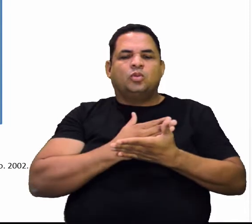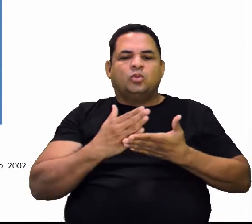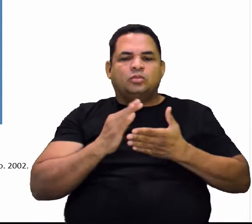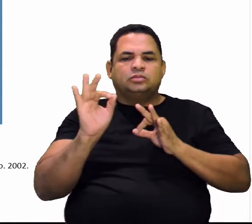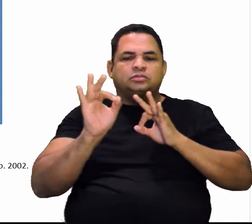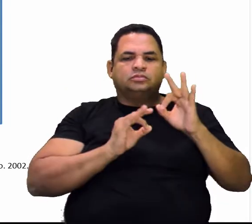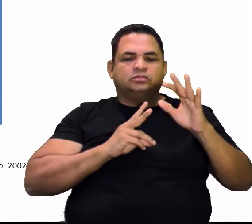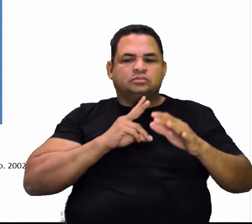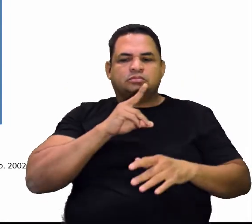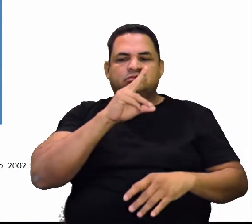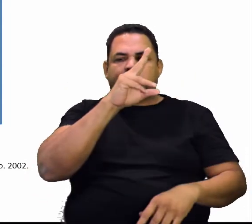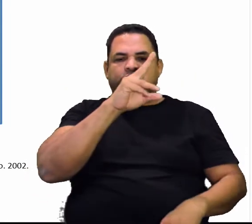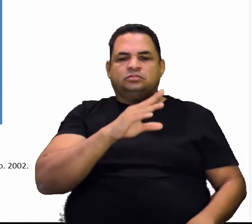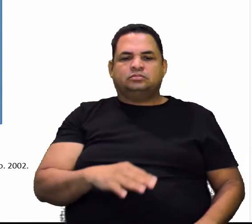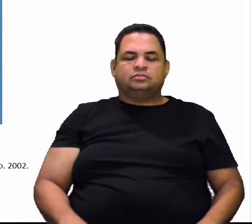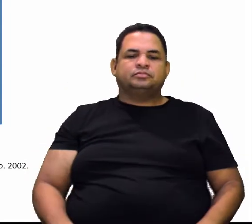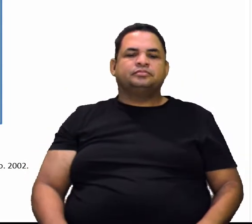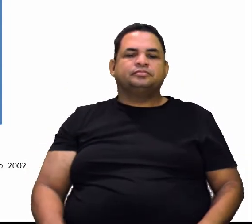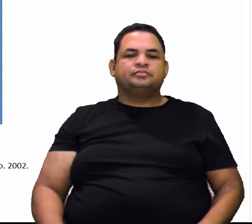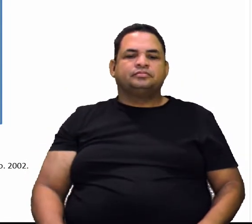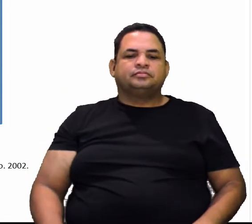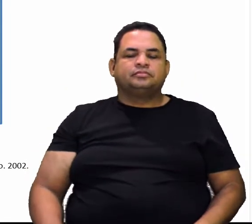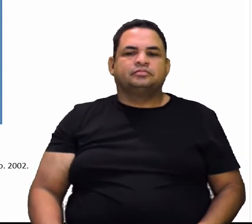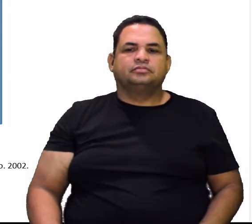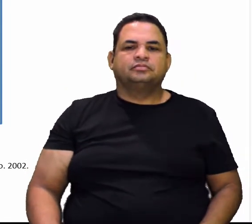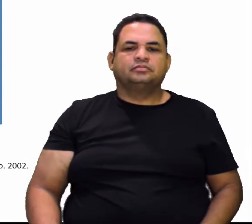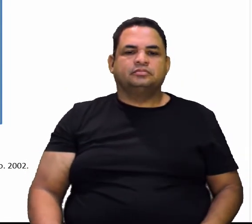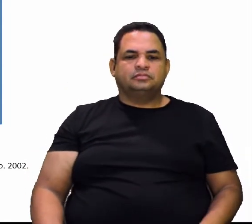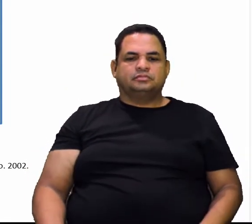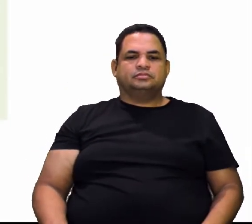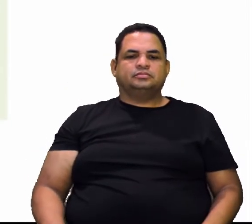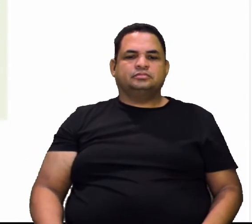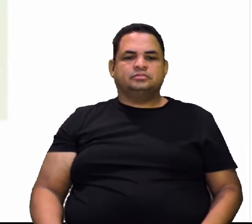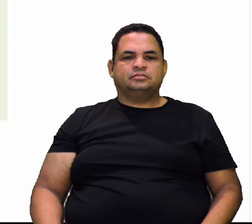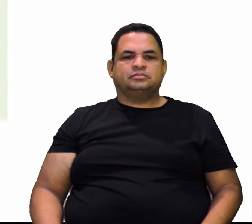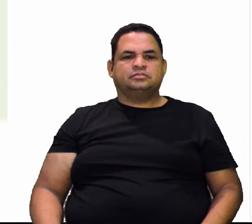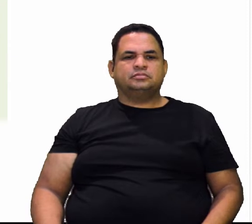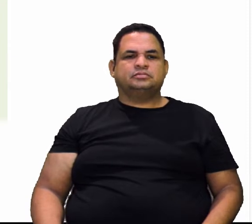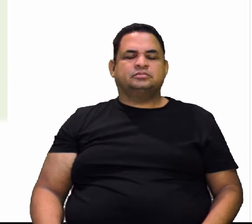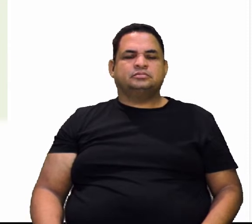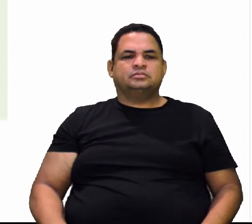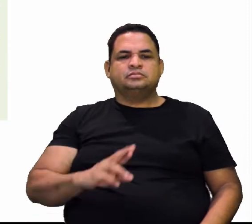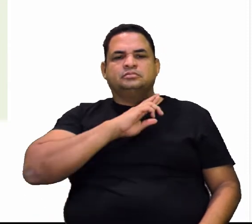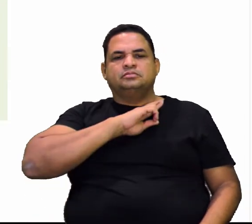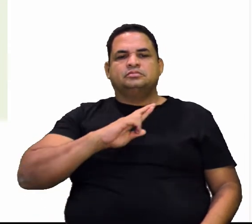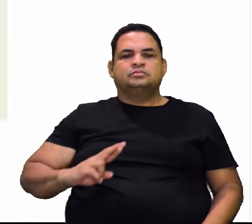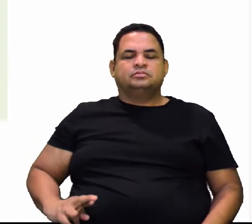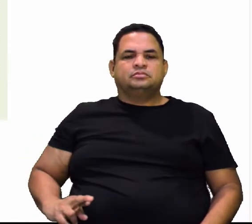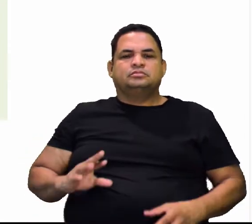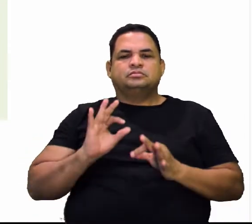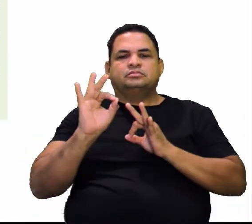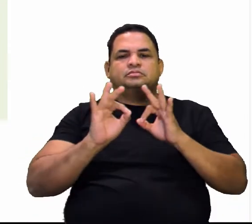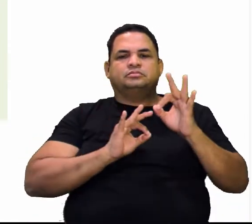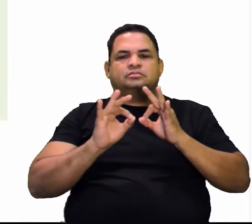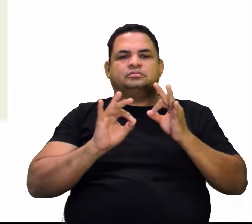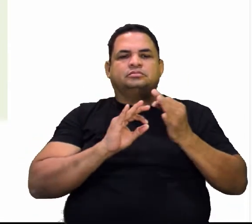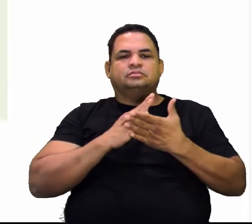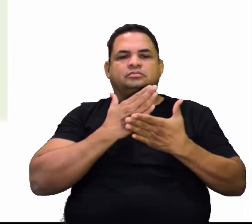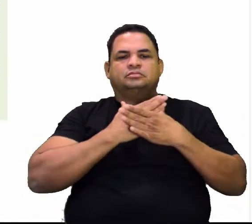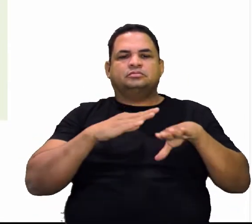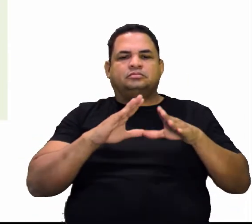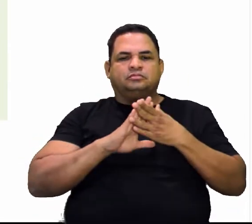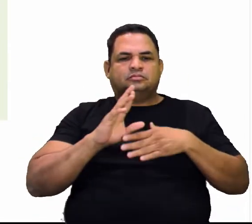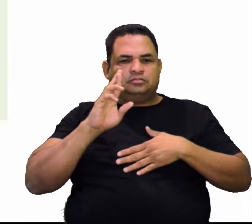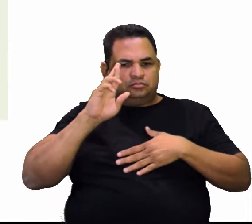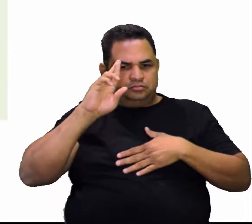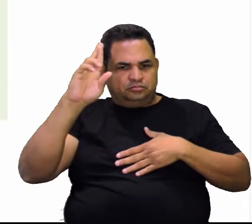se fortalecer no tribuno da plebe. E a república foi formada para